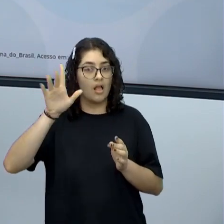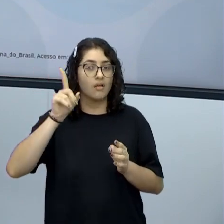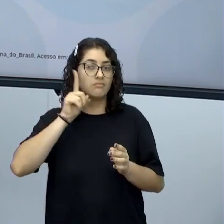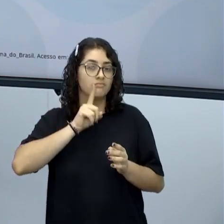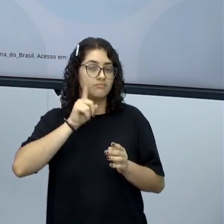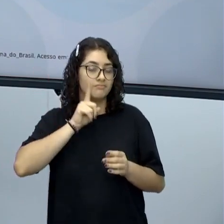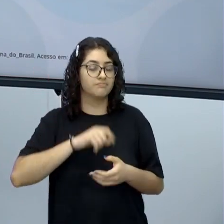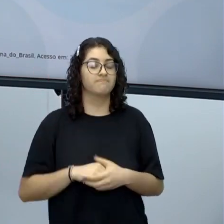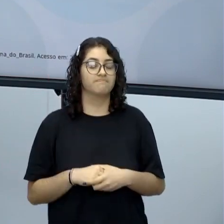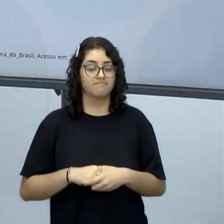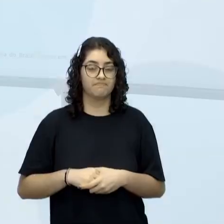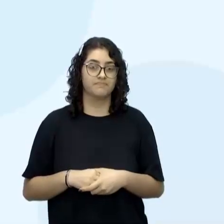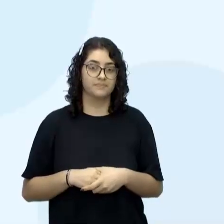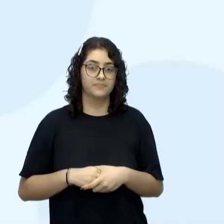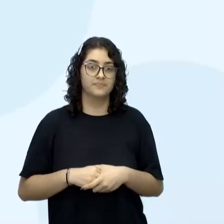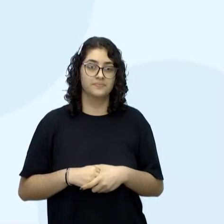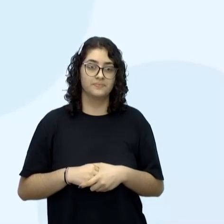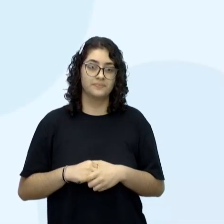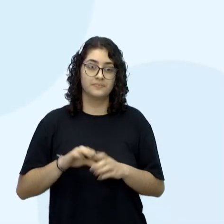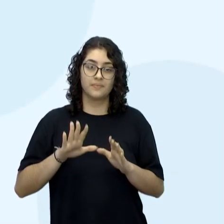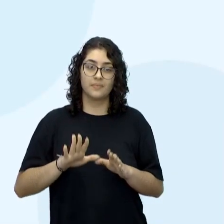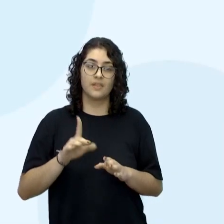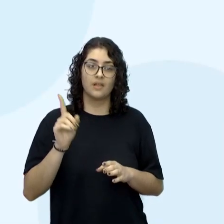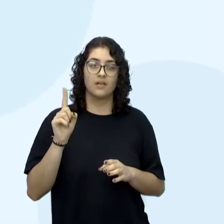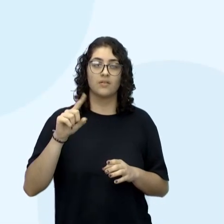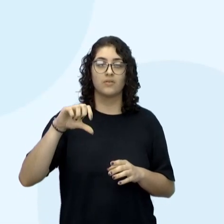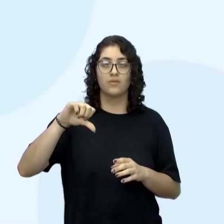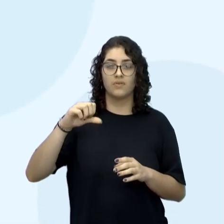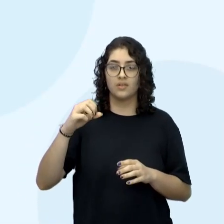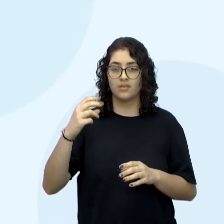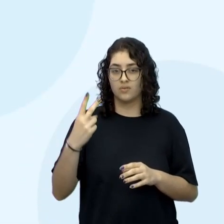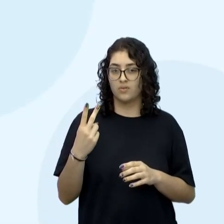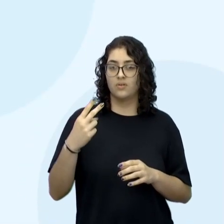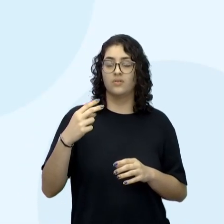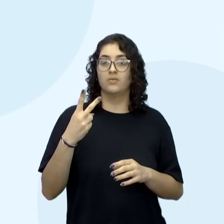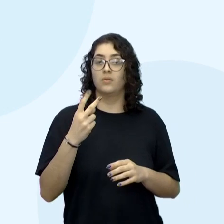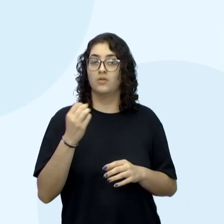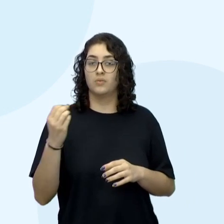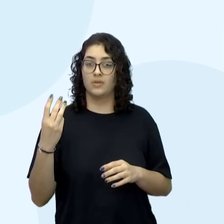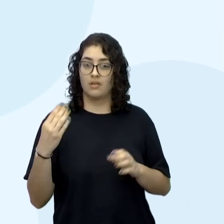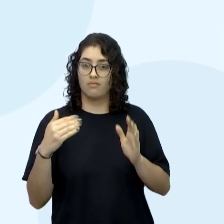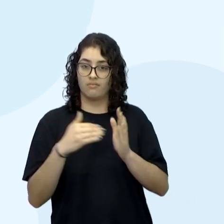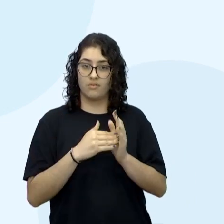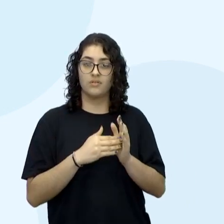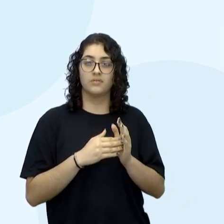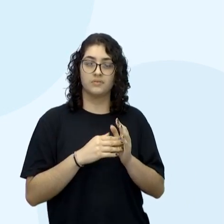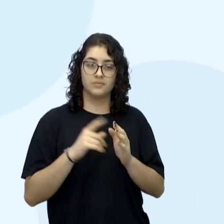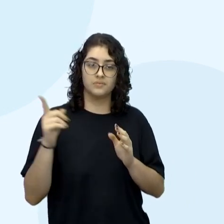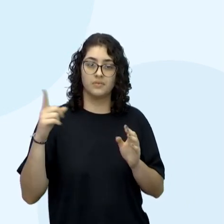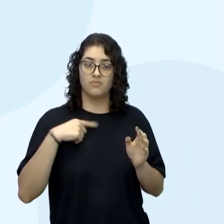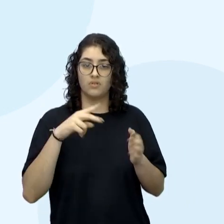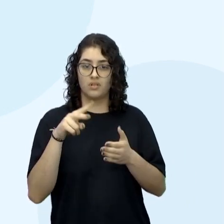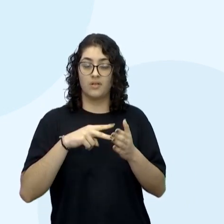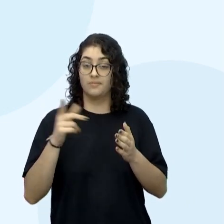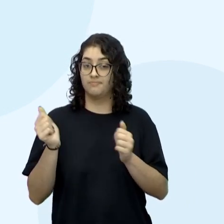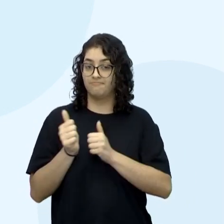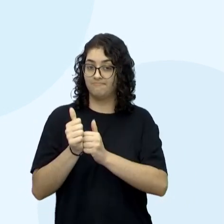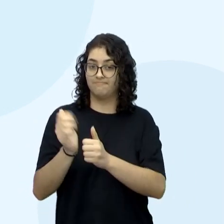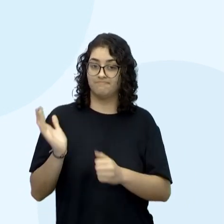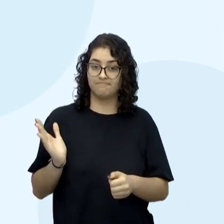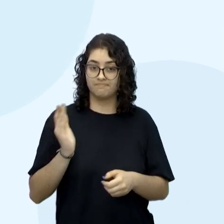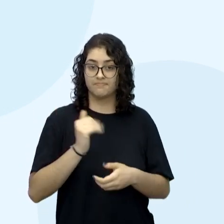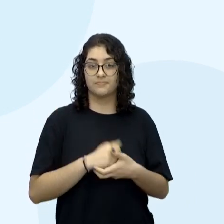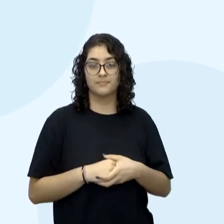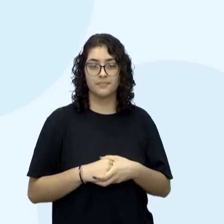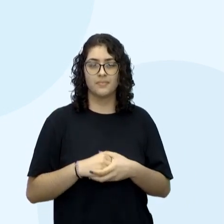bom? Até que entre 92 e 2003, há um momento chamado de retomada. Então, esse trecho eu vou ler inteiro, me acompanha.